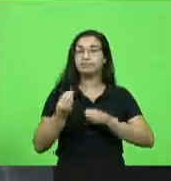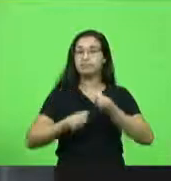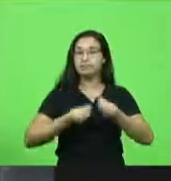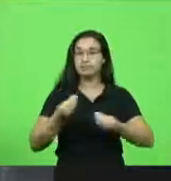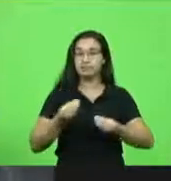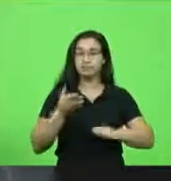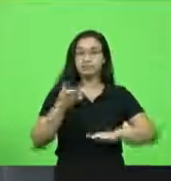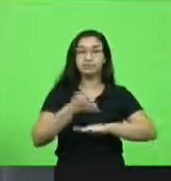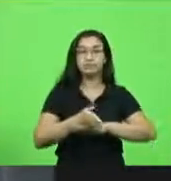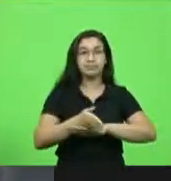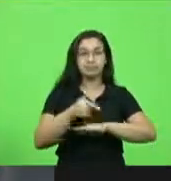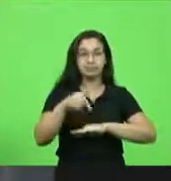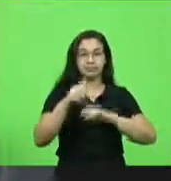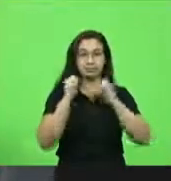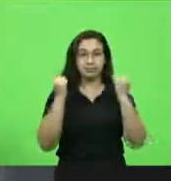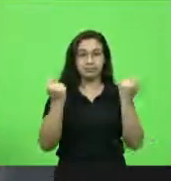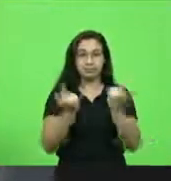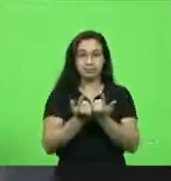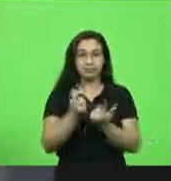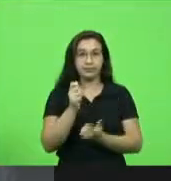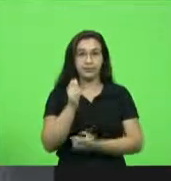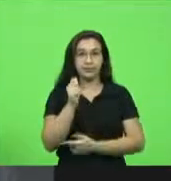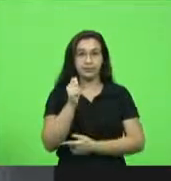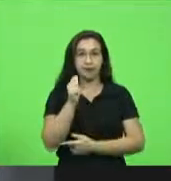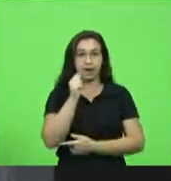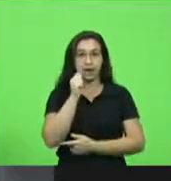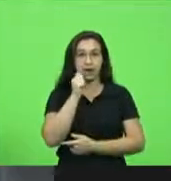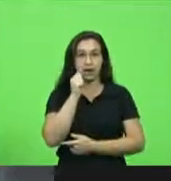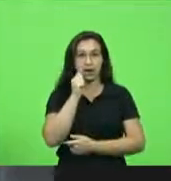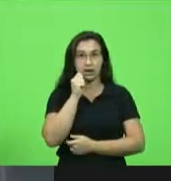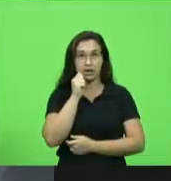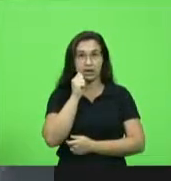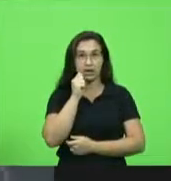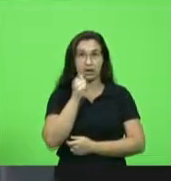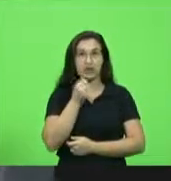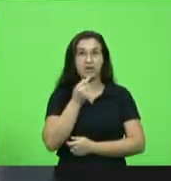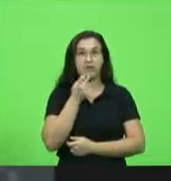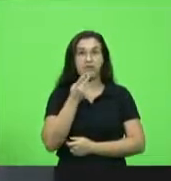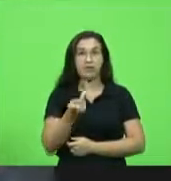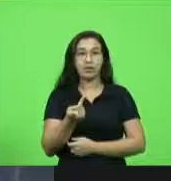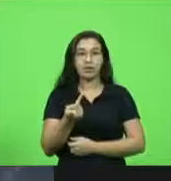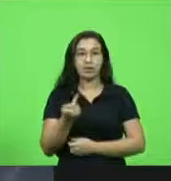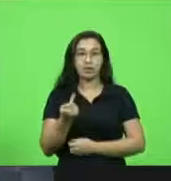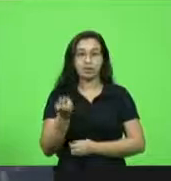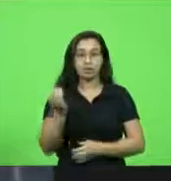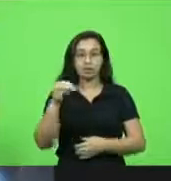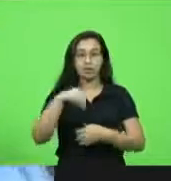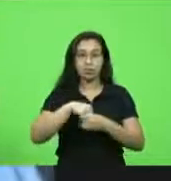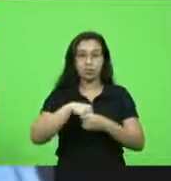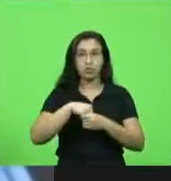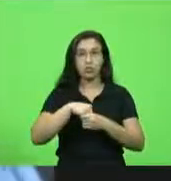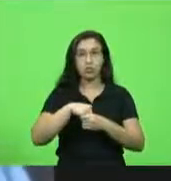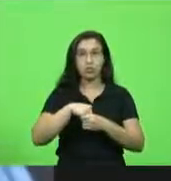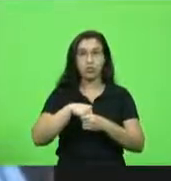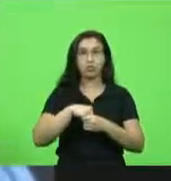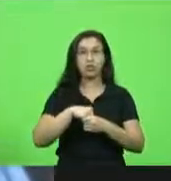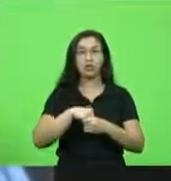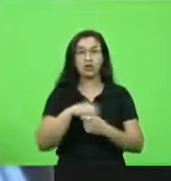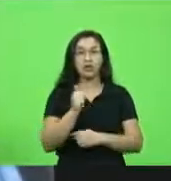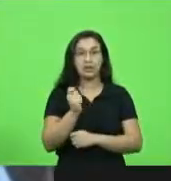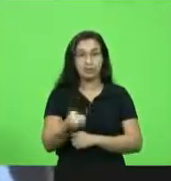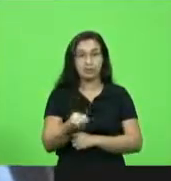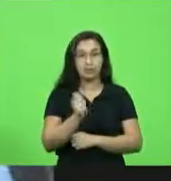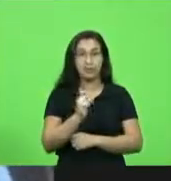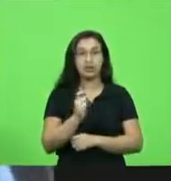nossa líder da bancada, a deputada Ana Campagnoli, disse: ó, Estevão, vou te incluir aqui, além da presidência da Comissão da Pesca, que tu desenvolve ali o teu trabalho,